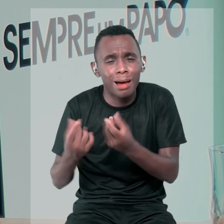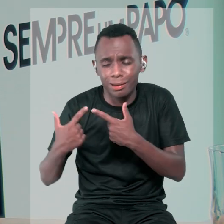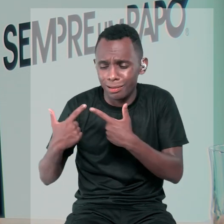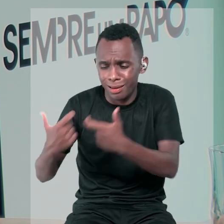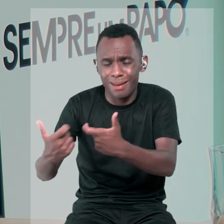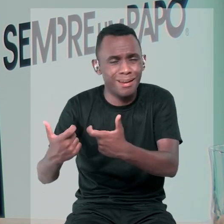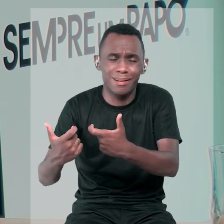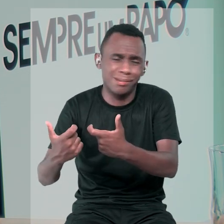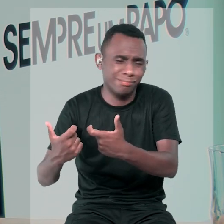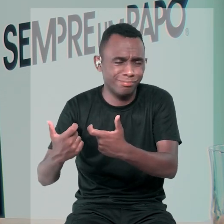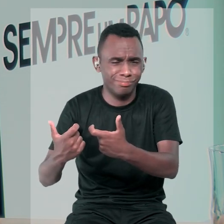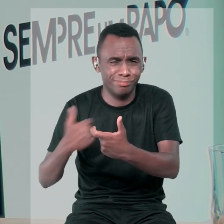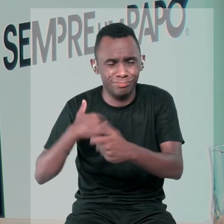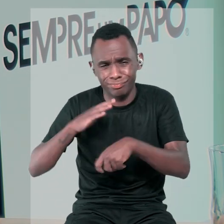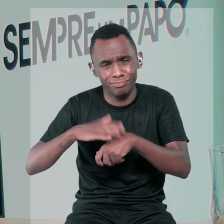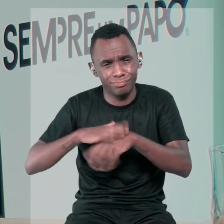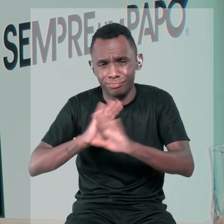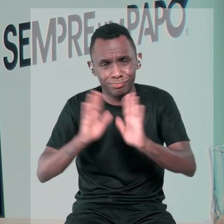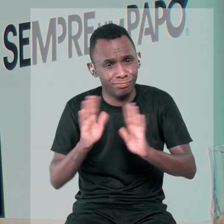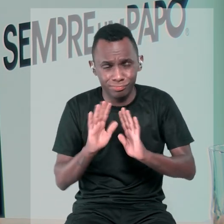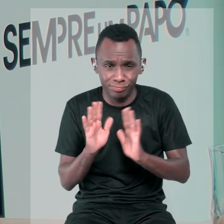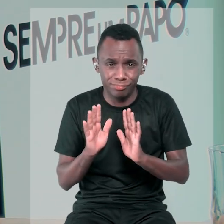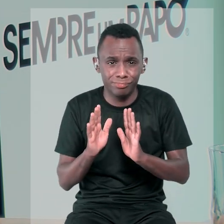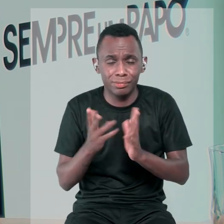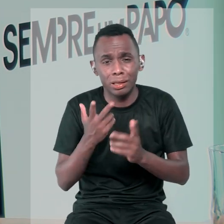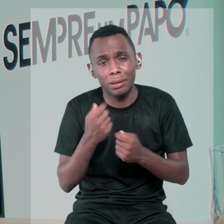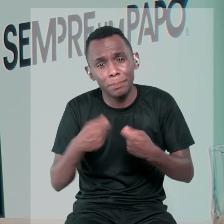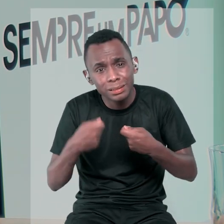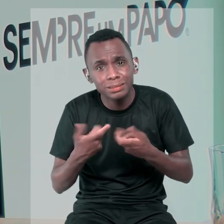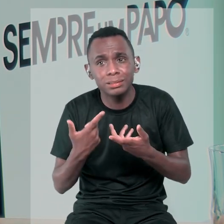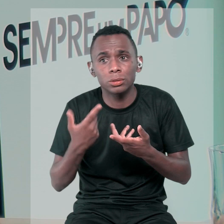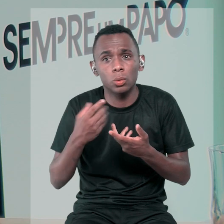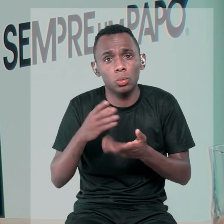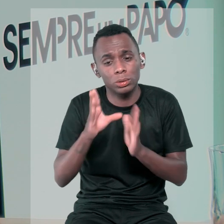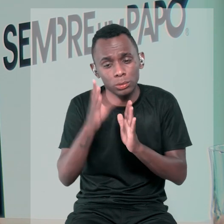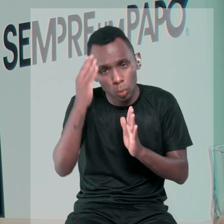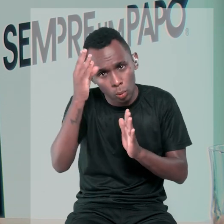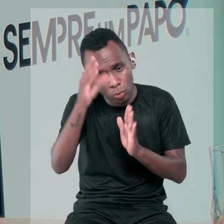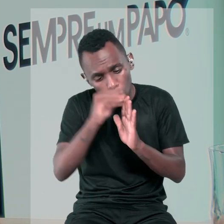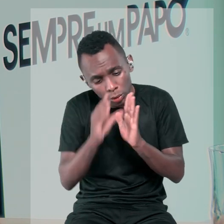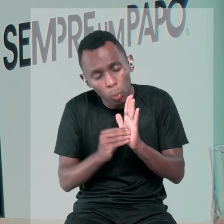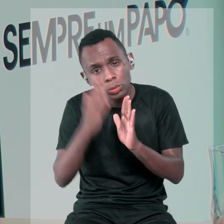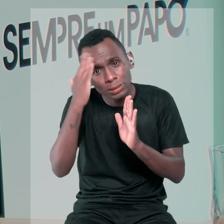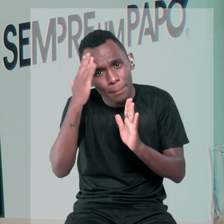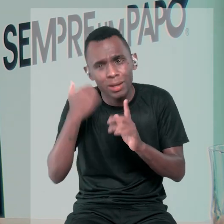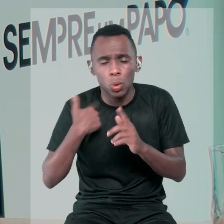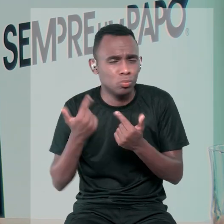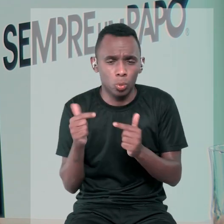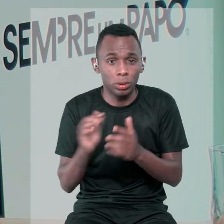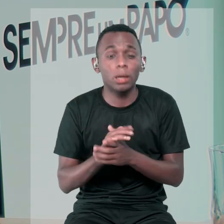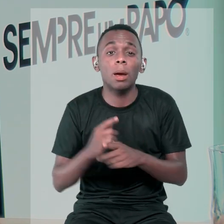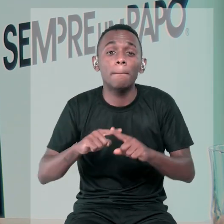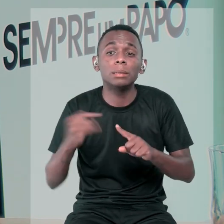muito pretensioso da minha parte, né, exigiria, né, um saber que eu não tenho. Né? Mas eu acho que vale a pena a gente